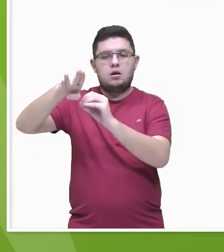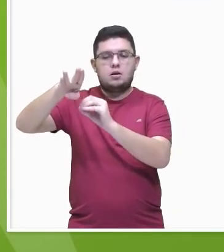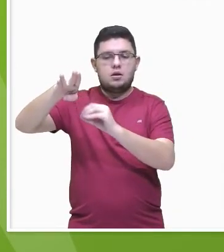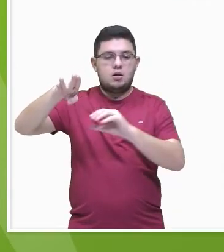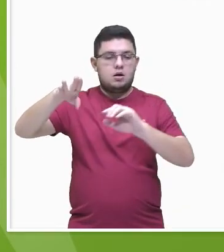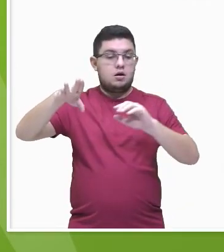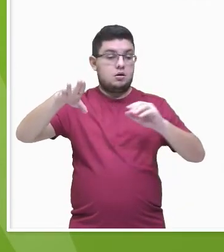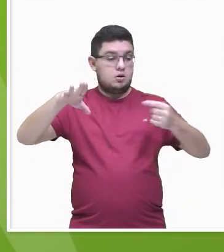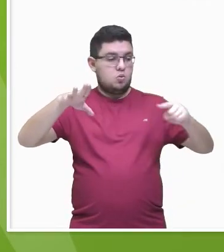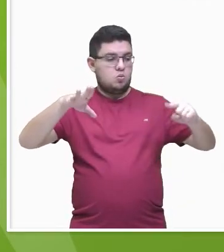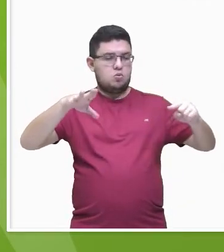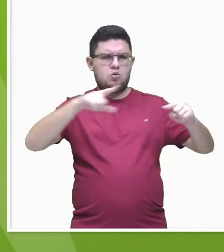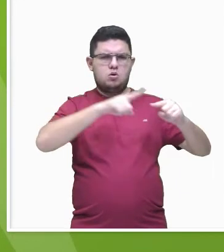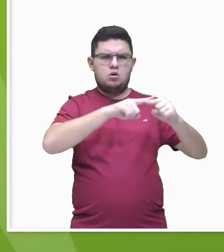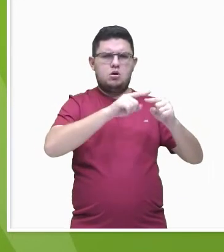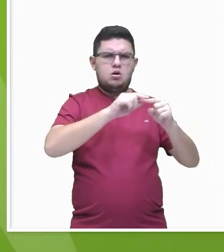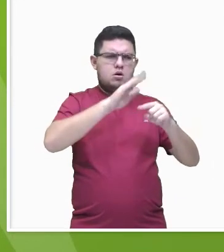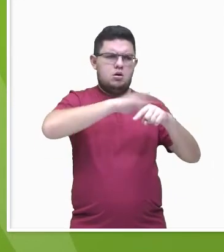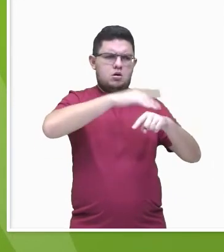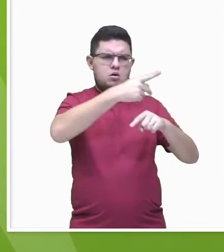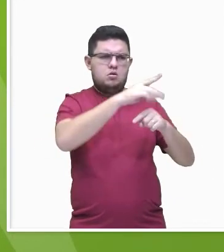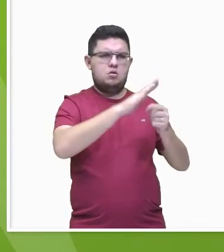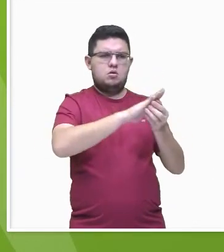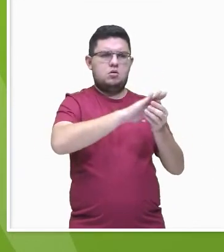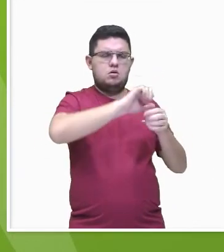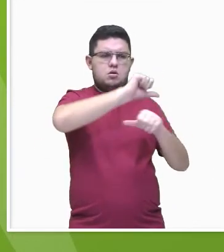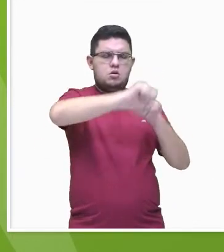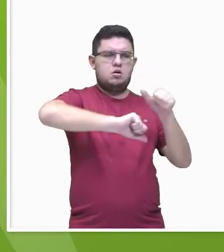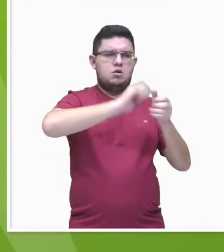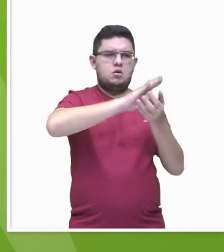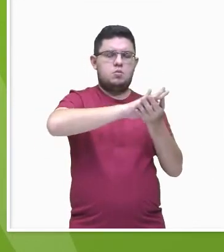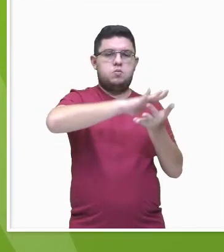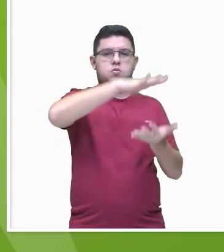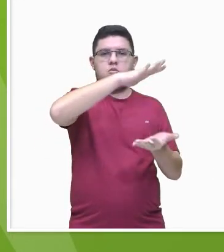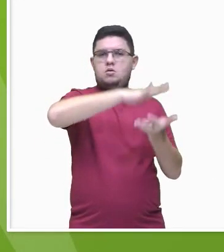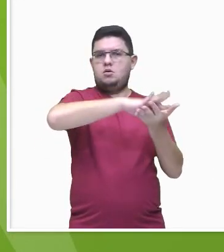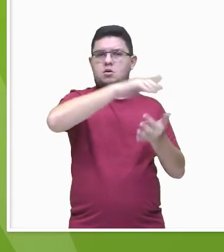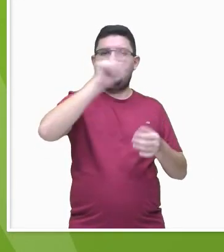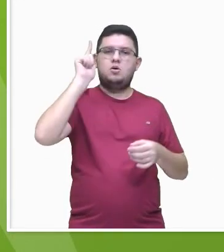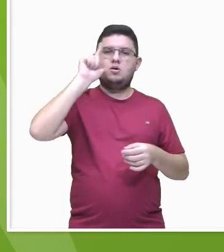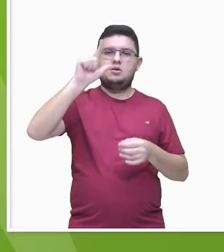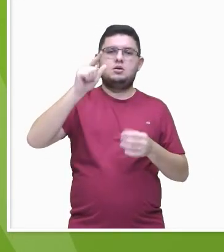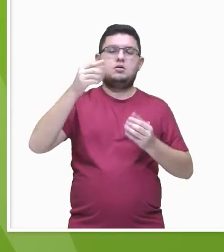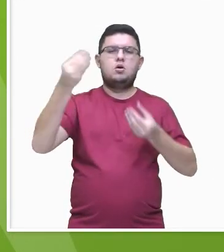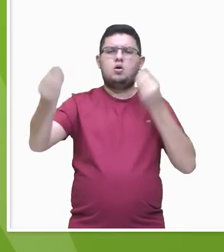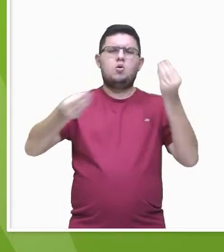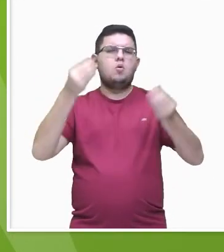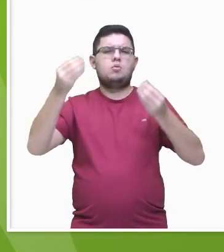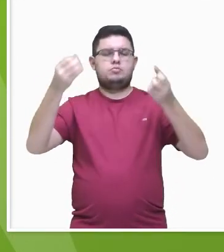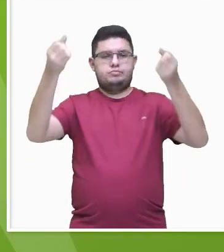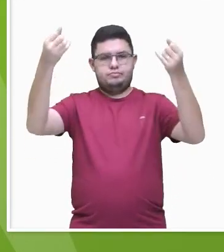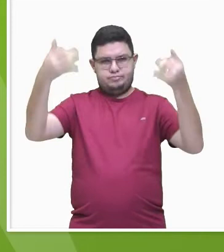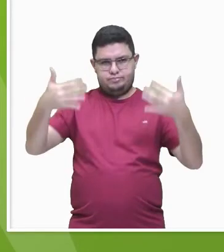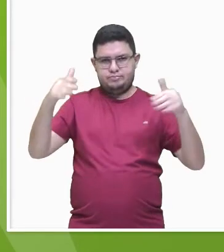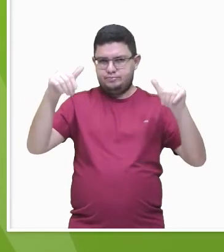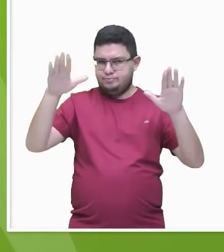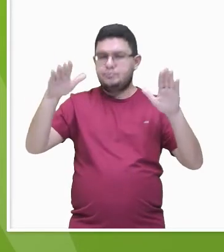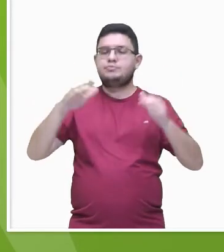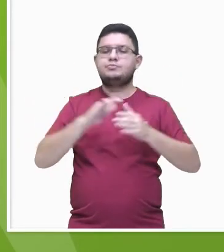reprodução assexuada, certo? Vamos ler um pouco mais aí sobre essa capacidade de regeneração